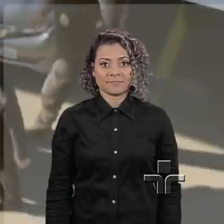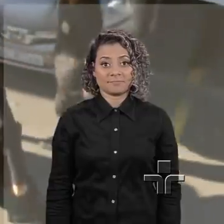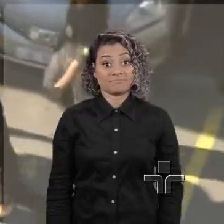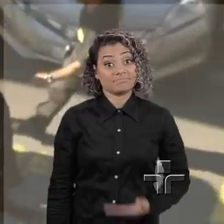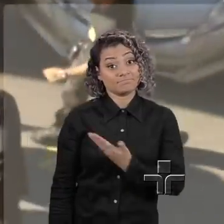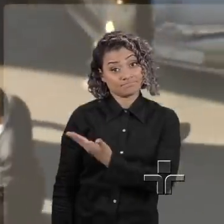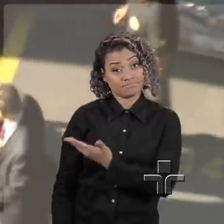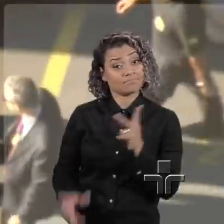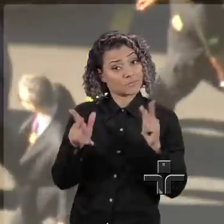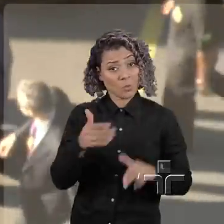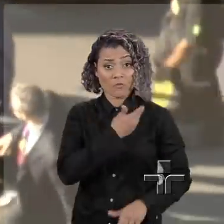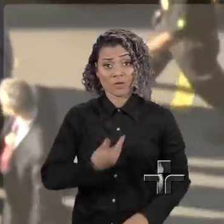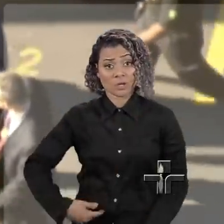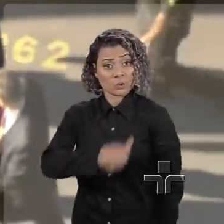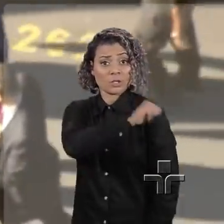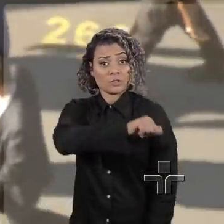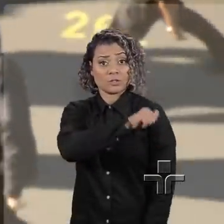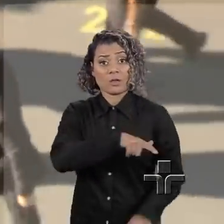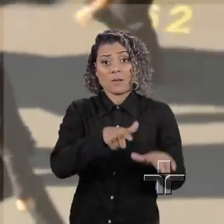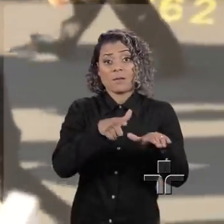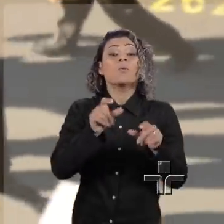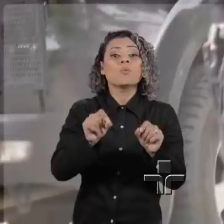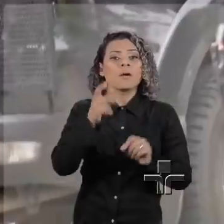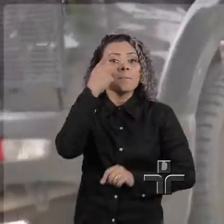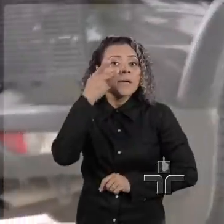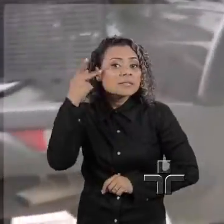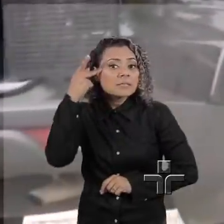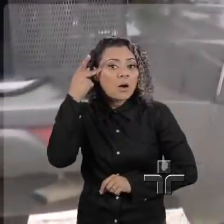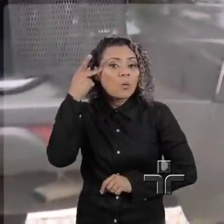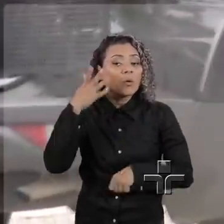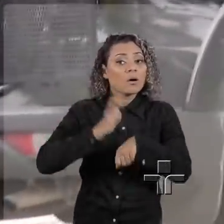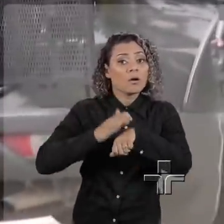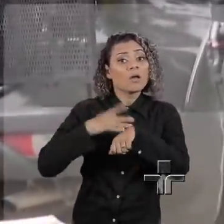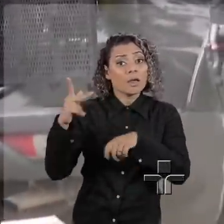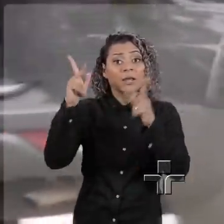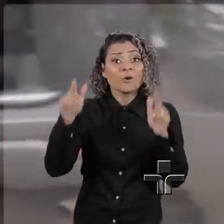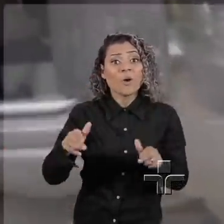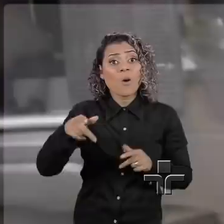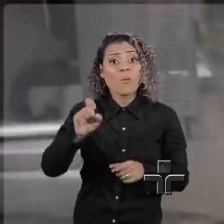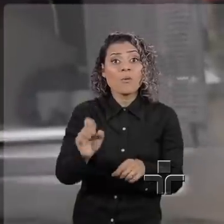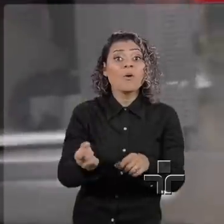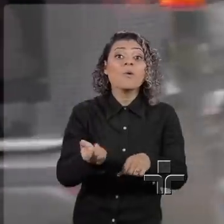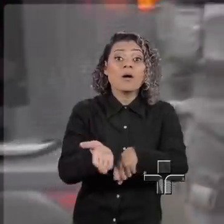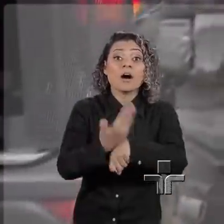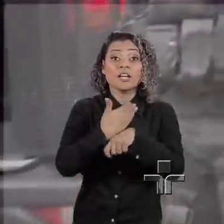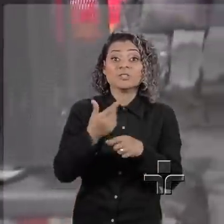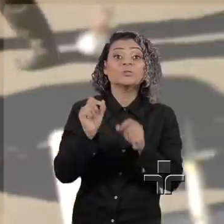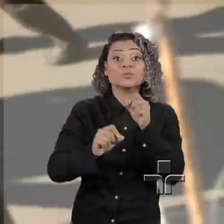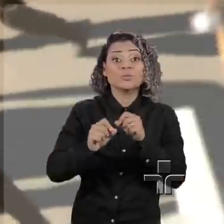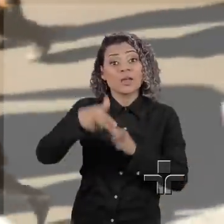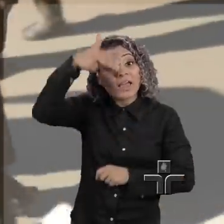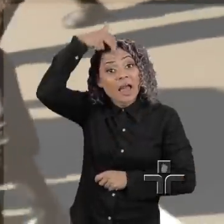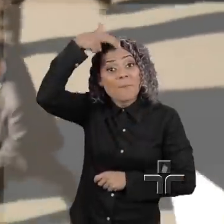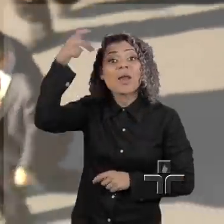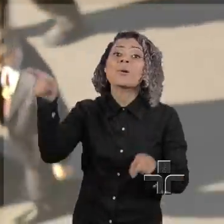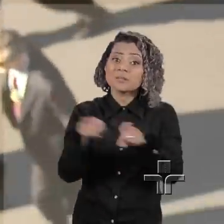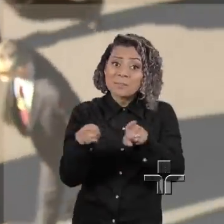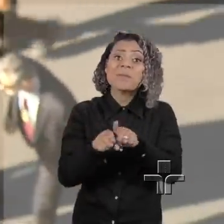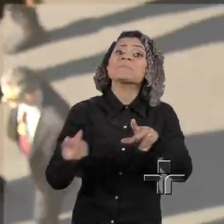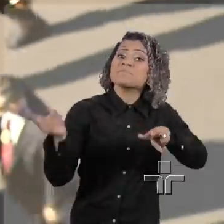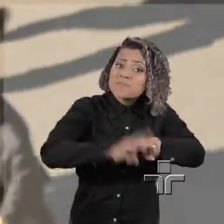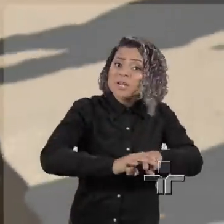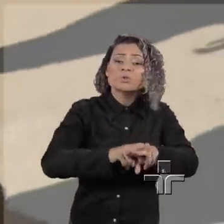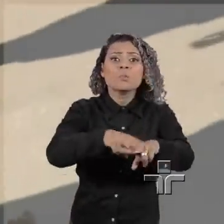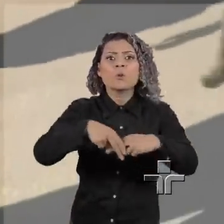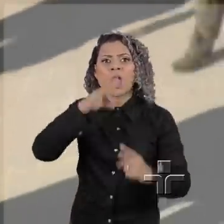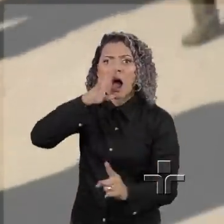Caso do governador do Rio de Janeiro, Luiz Fernando Pezão, que acabou tendo o mesmo destino do antecessor, Sérgio Cabral, acusado por delatores